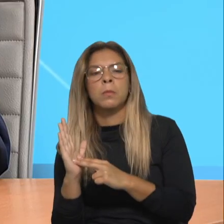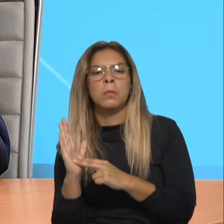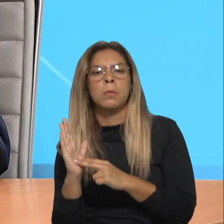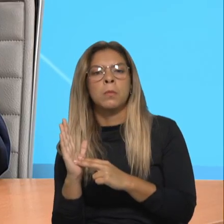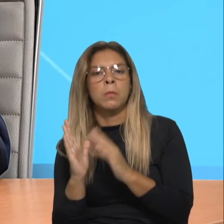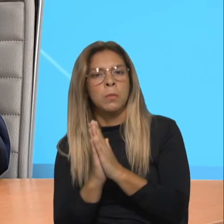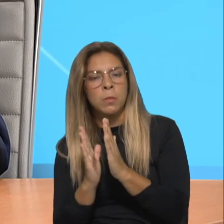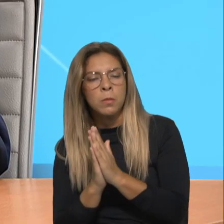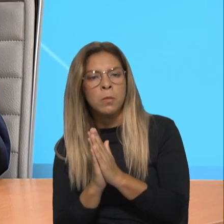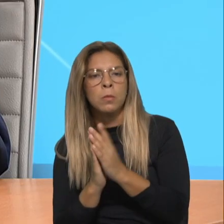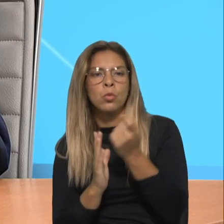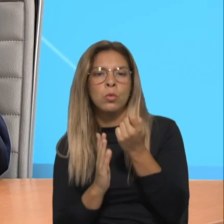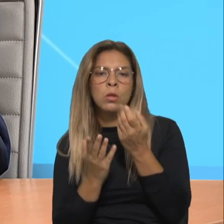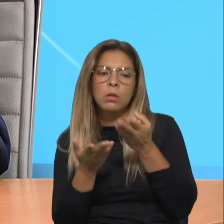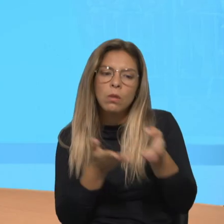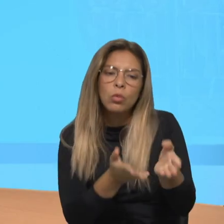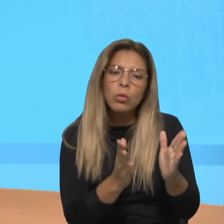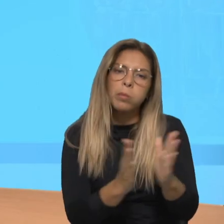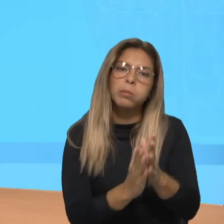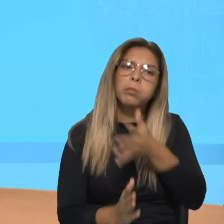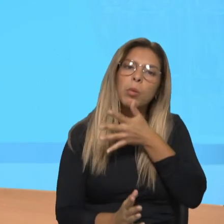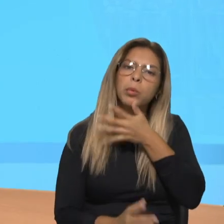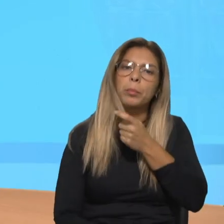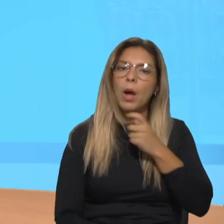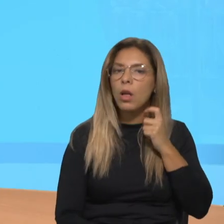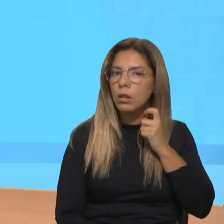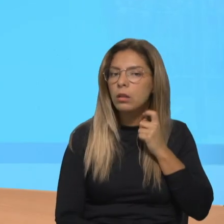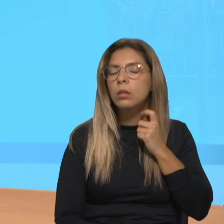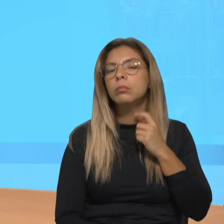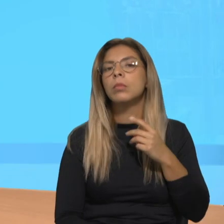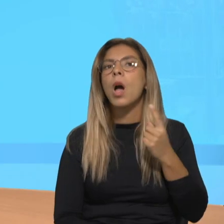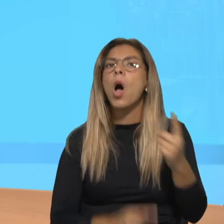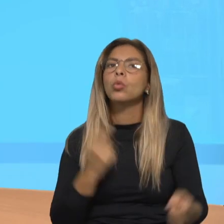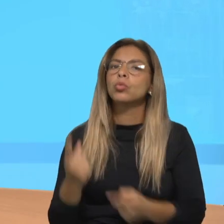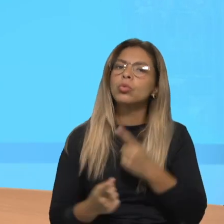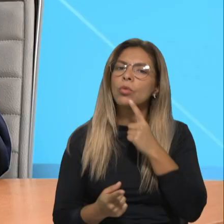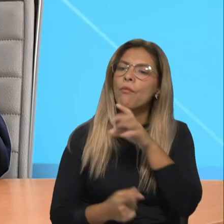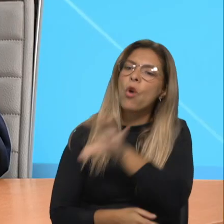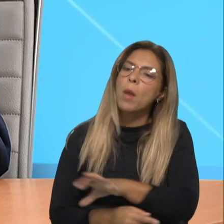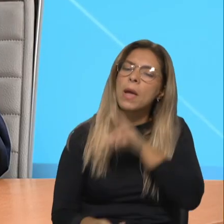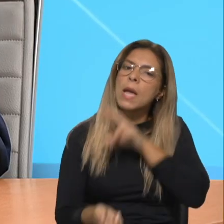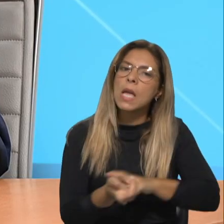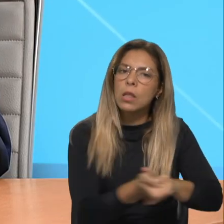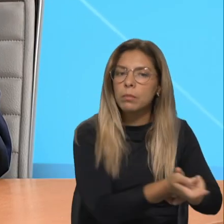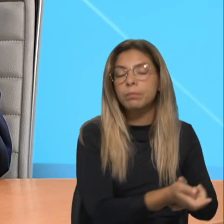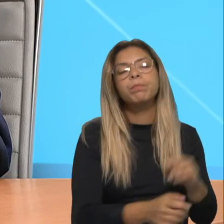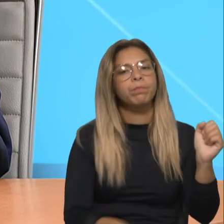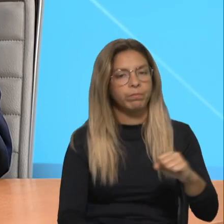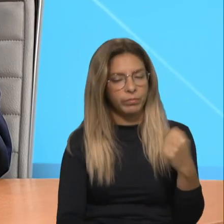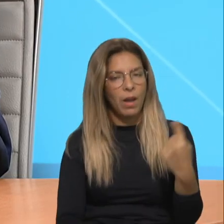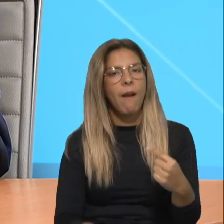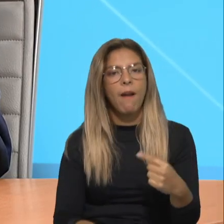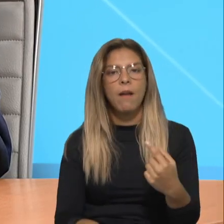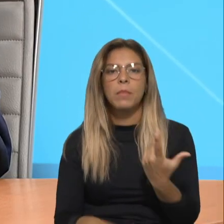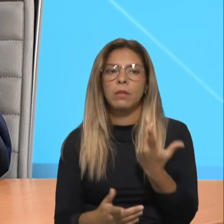de facto as celebrações? Ainda há muitos estilos que são utilizados? Ainda há um bocadinho, mesmo nos anos que